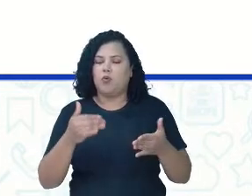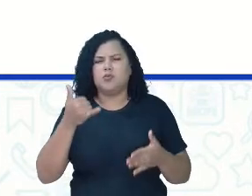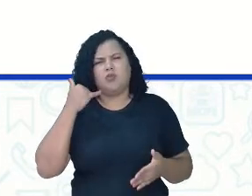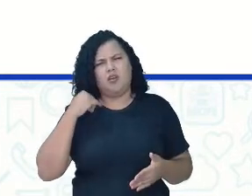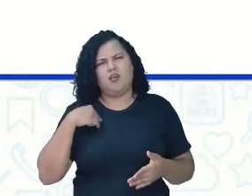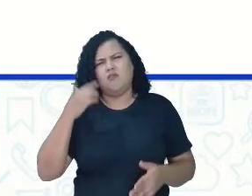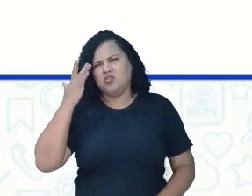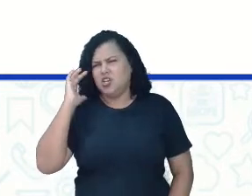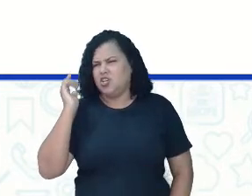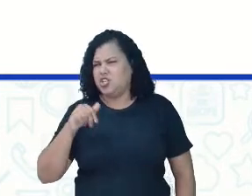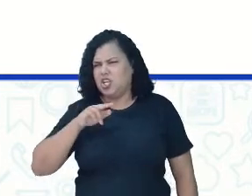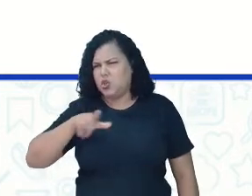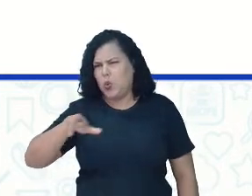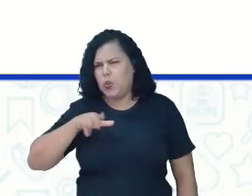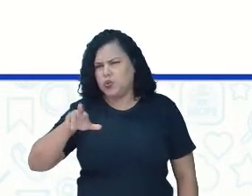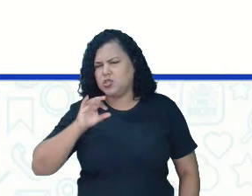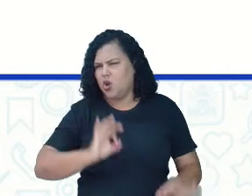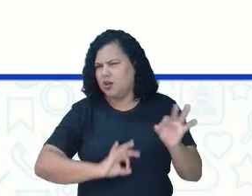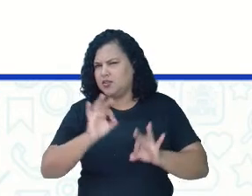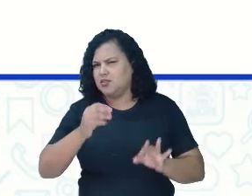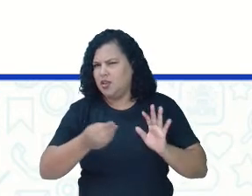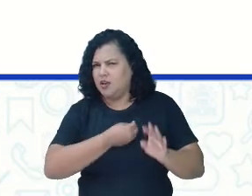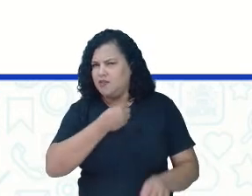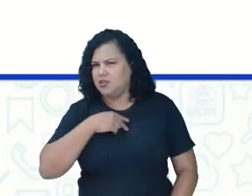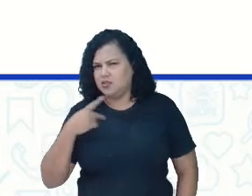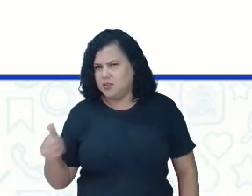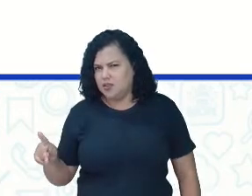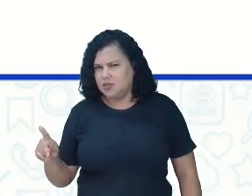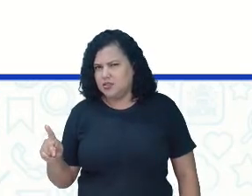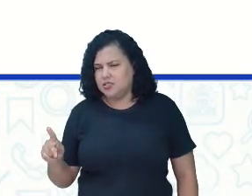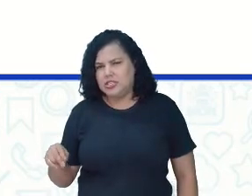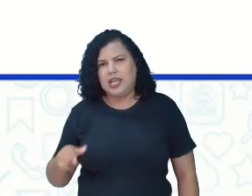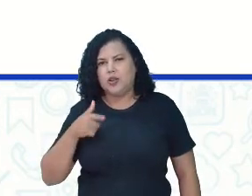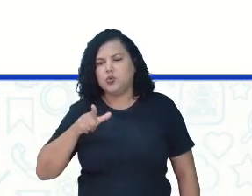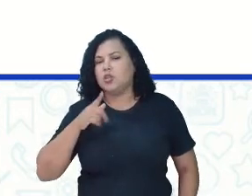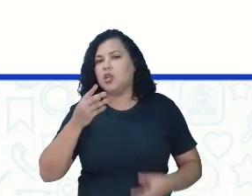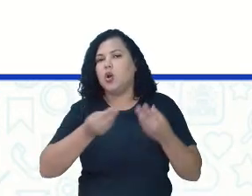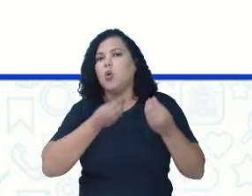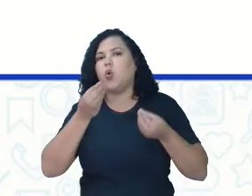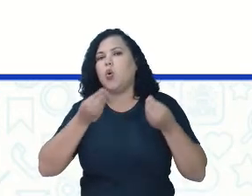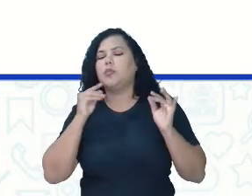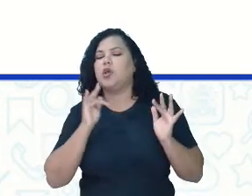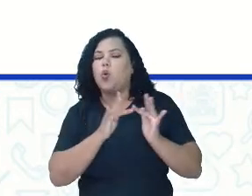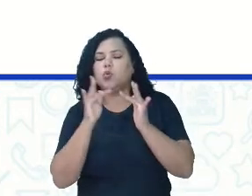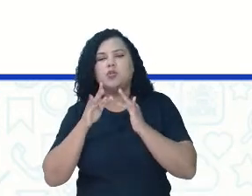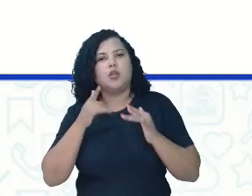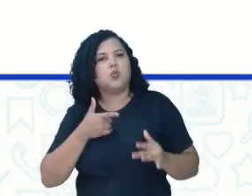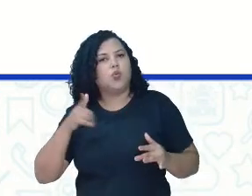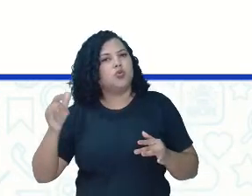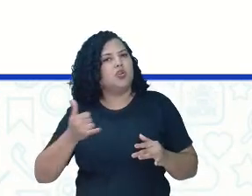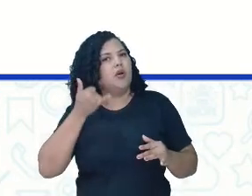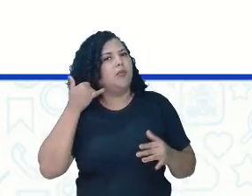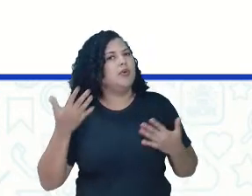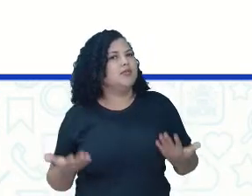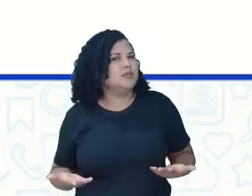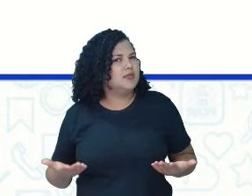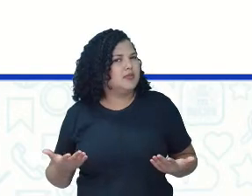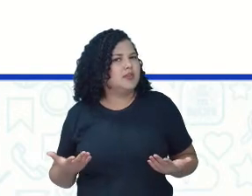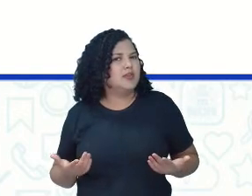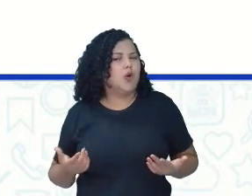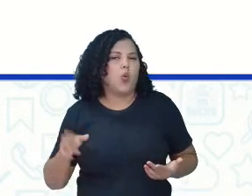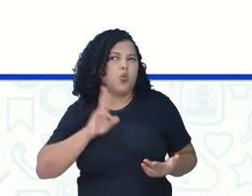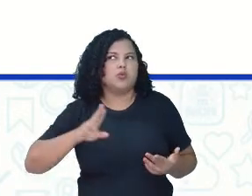mesmo que ele não conseguiria reorganizar a sua própria vida? Será que ele não teria como entrar em contato com todas essas pessoas através